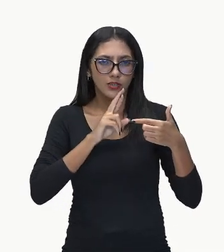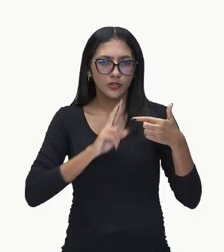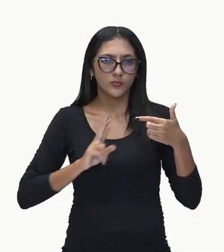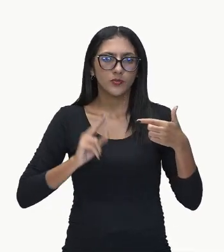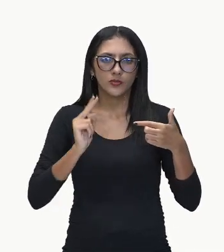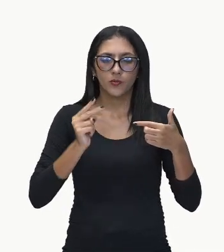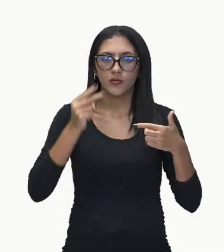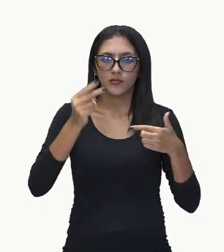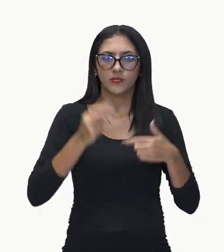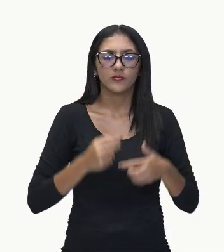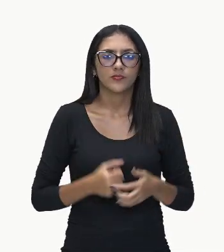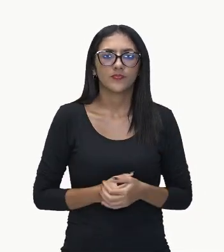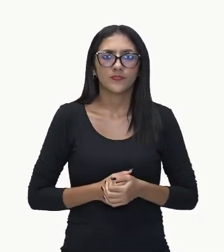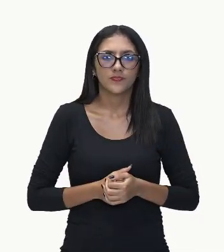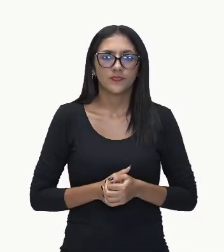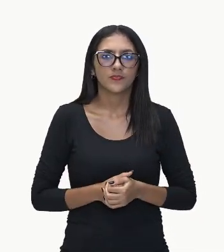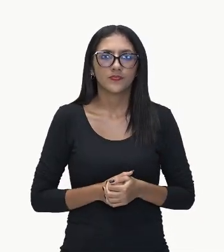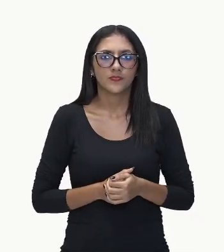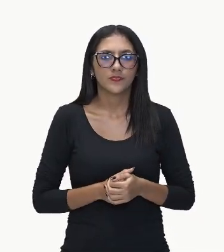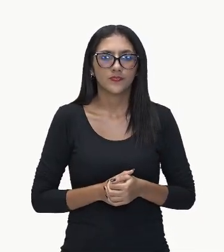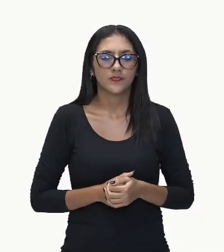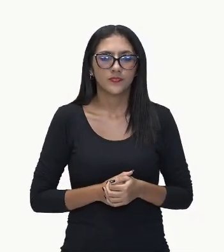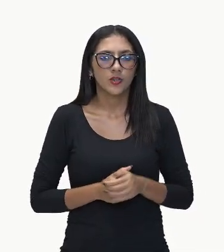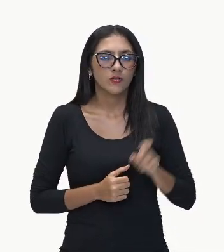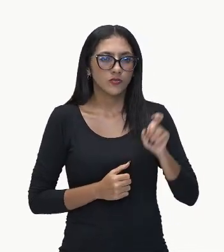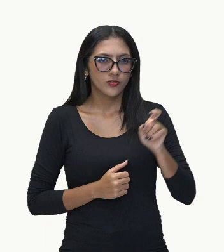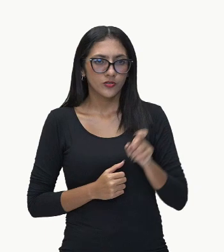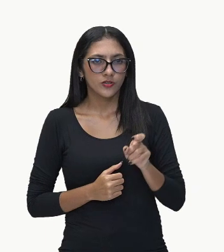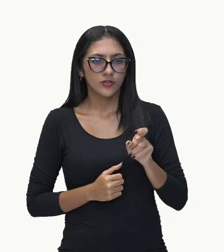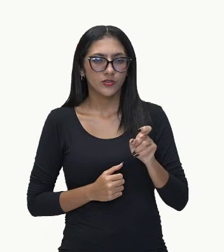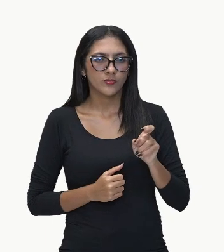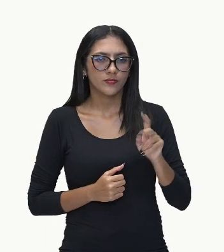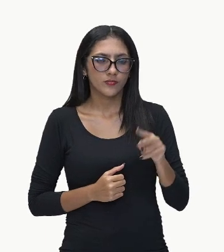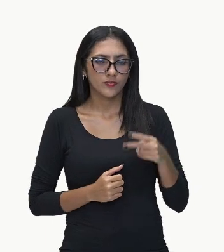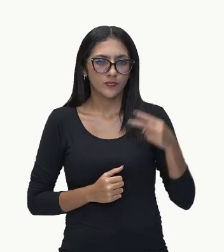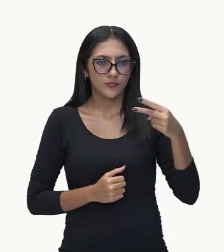aqui ó x Quad